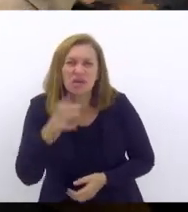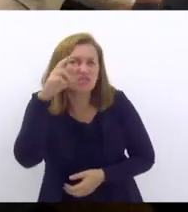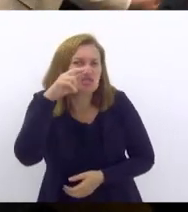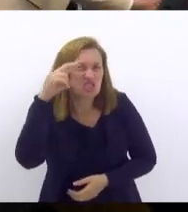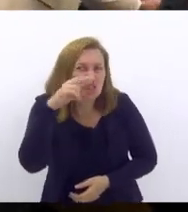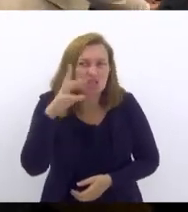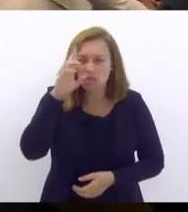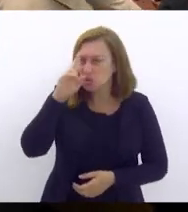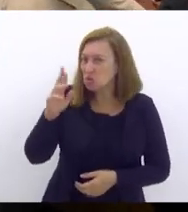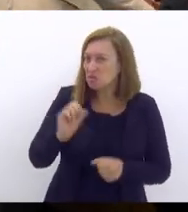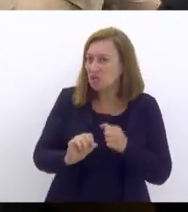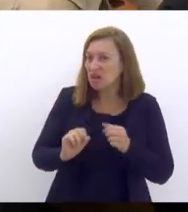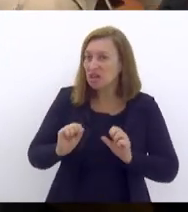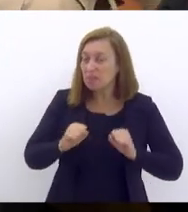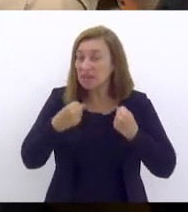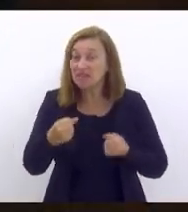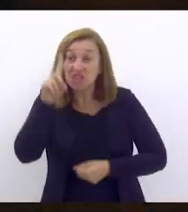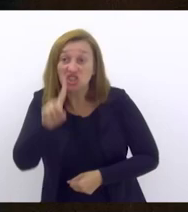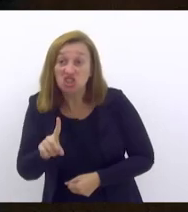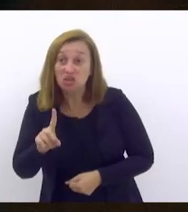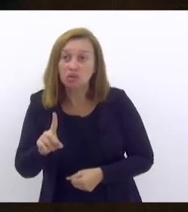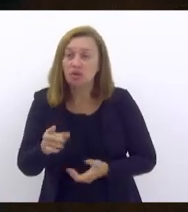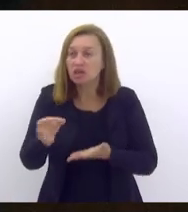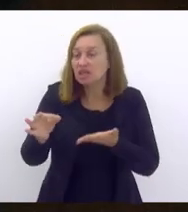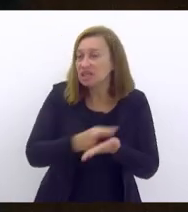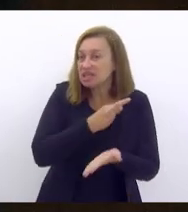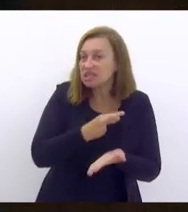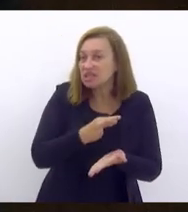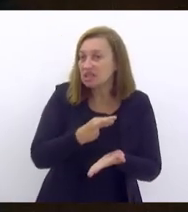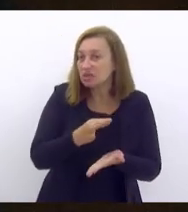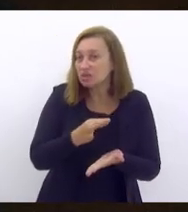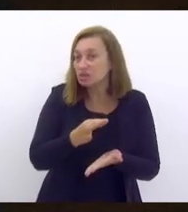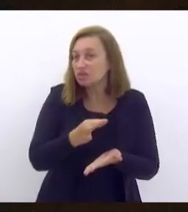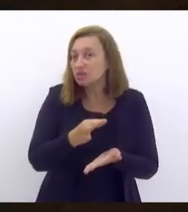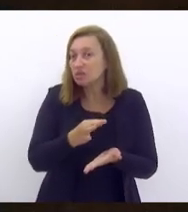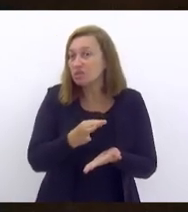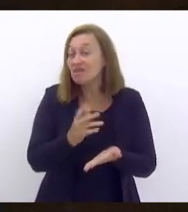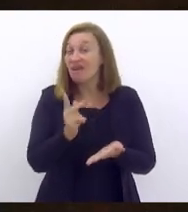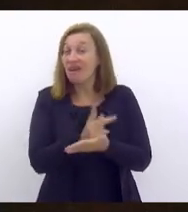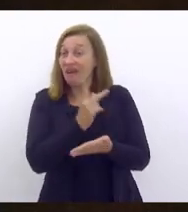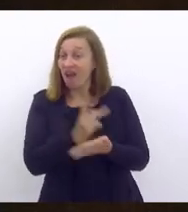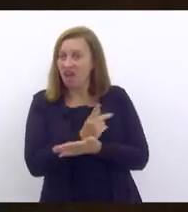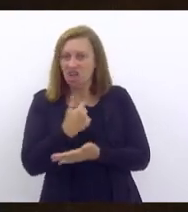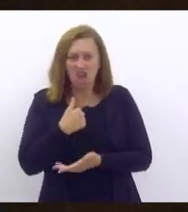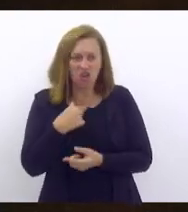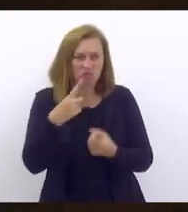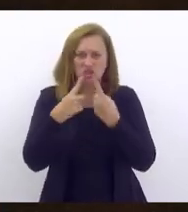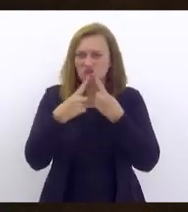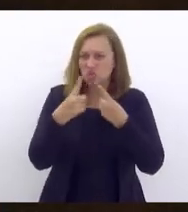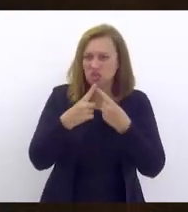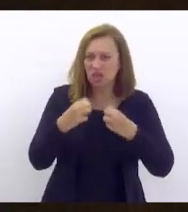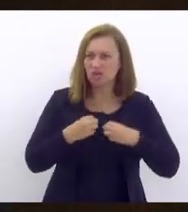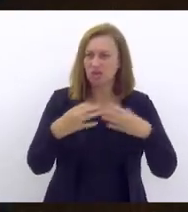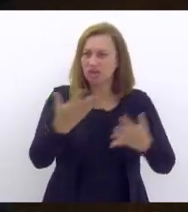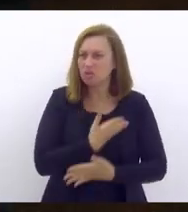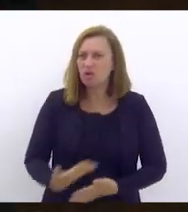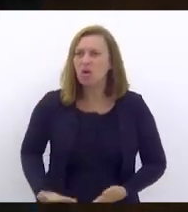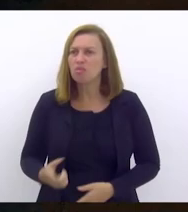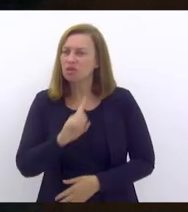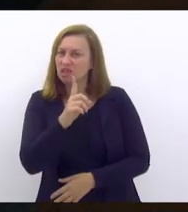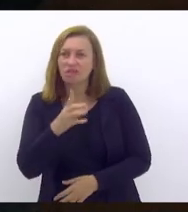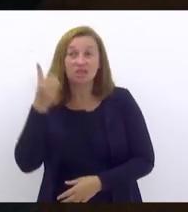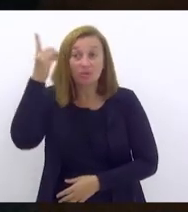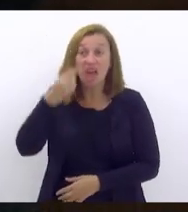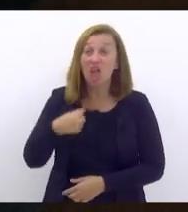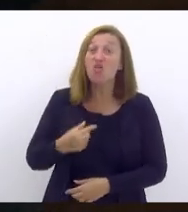fiscalização que o senhor faz para defender os diretores que estão assinando esses milhões de reais. E eu não vou fazer nenhuma discussão em audiência pública, não, deputado. Eu